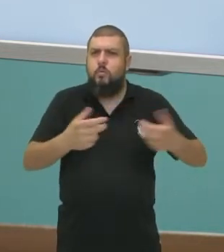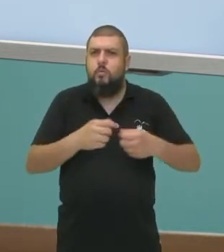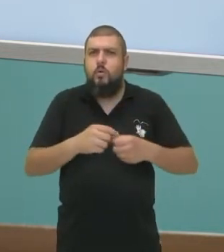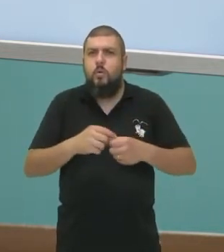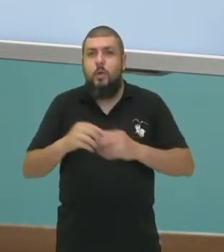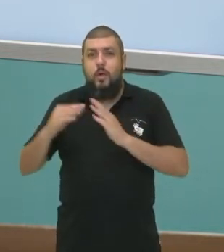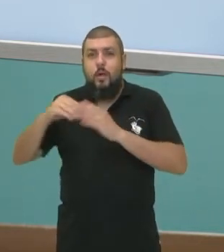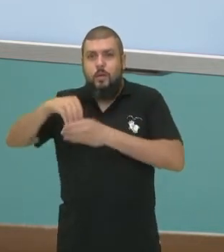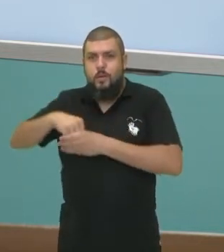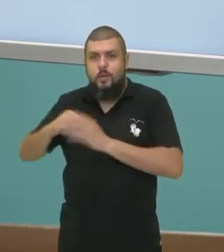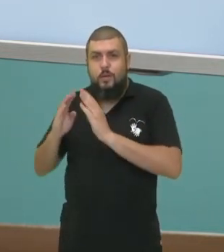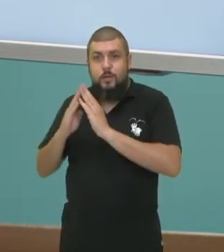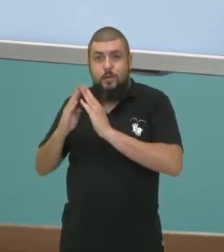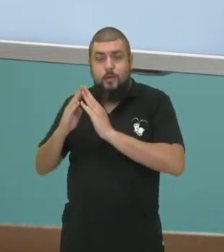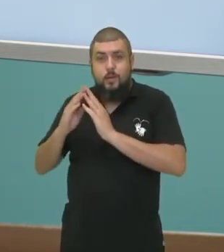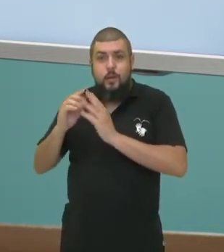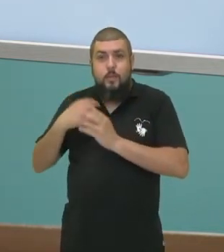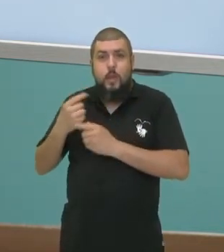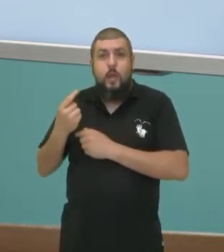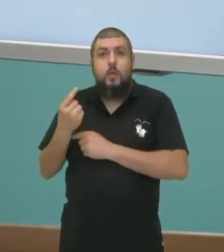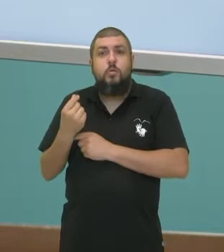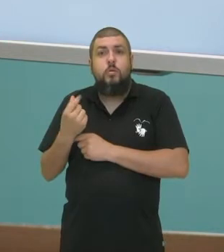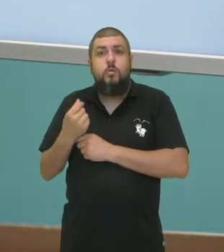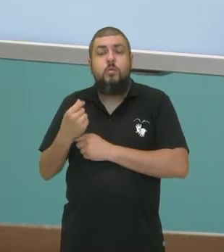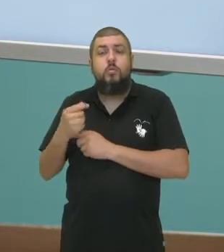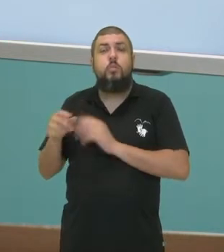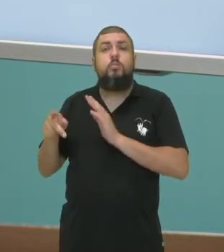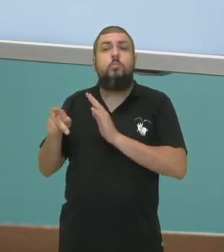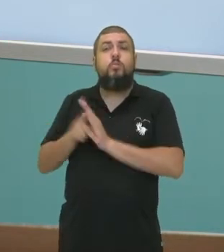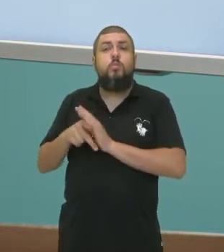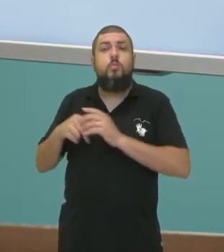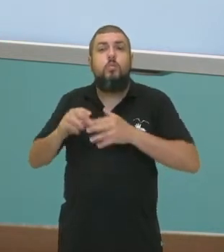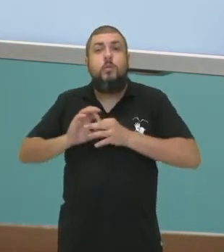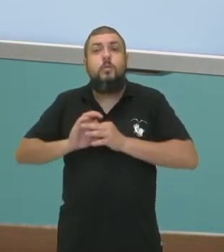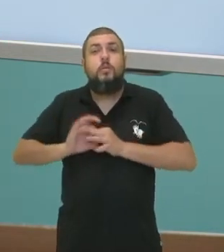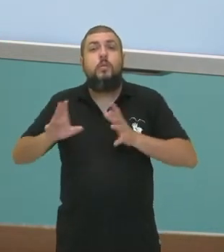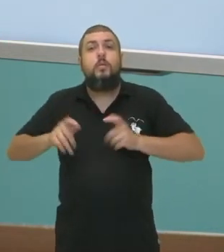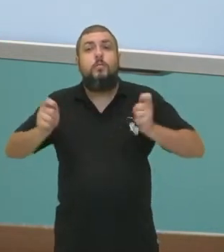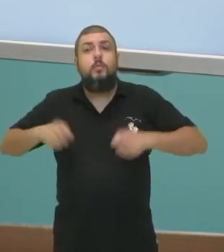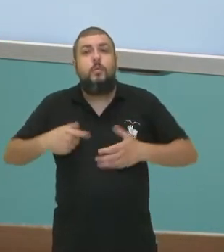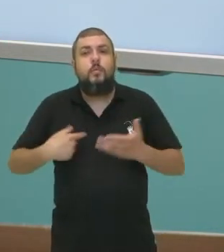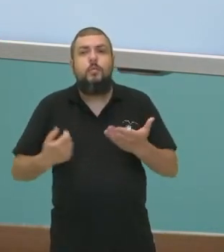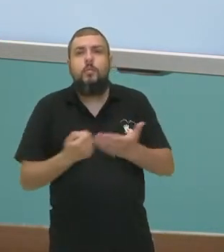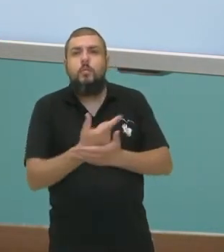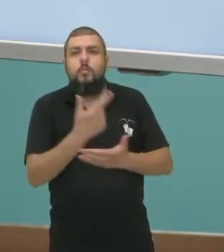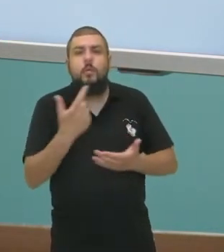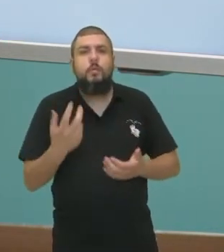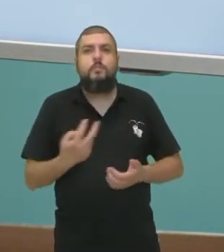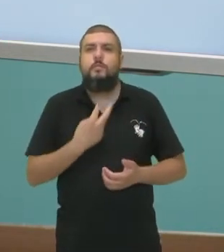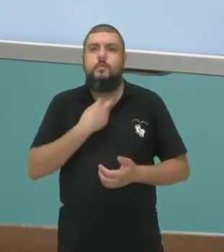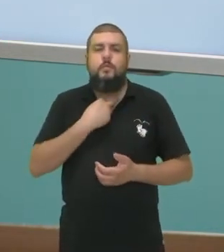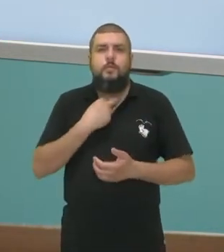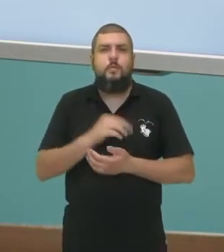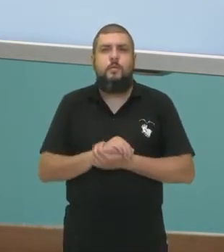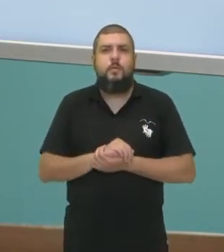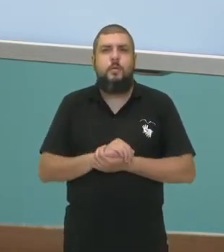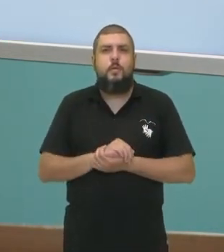chega, né, a ponto de que a família possa comprar e digamos